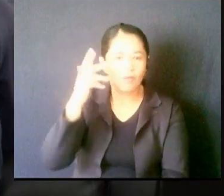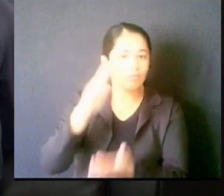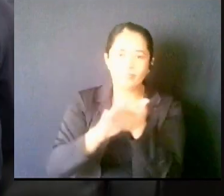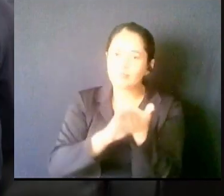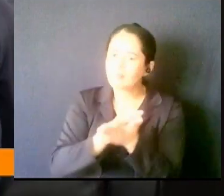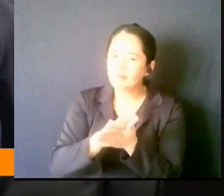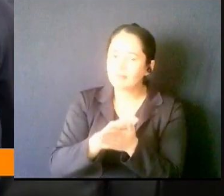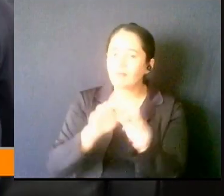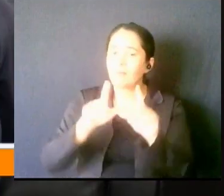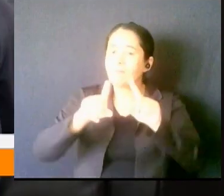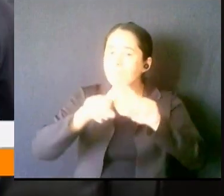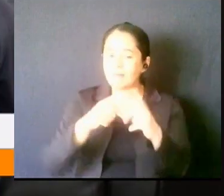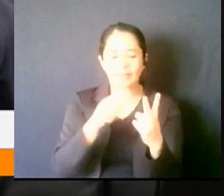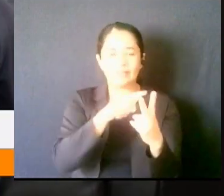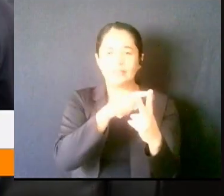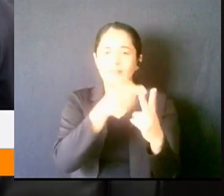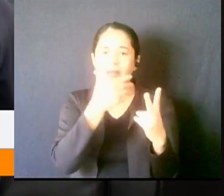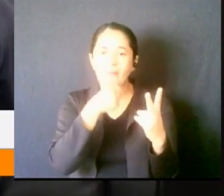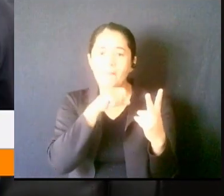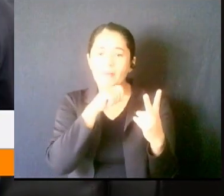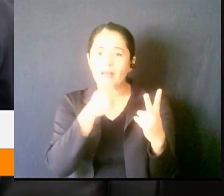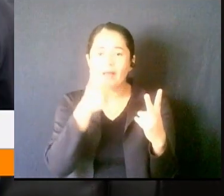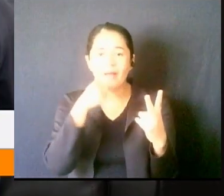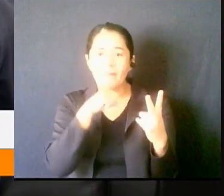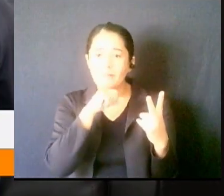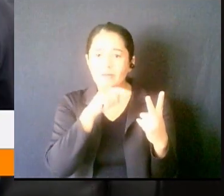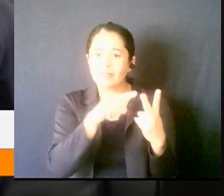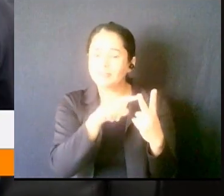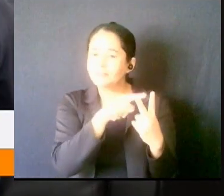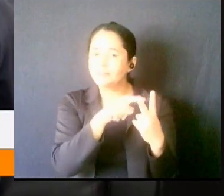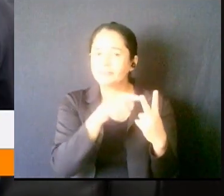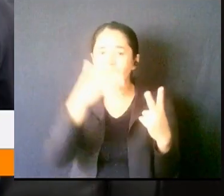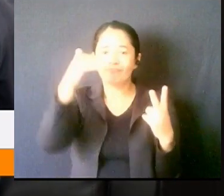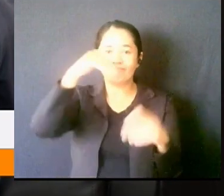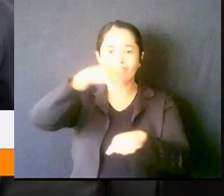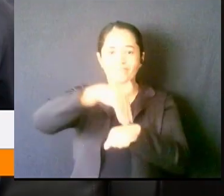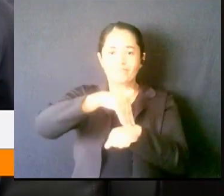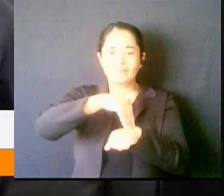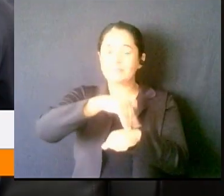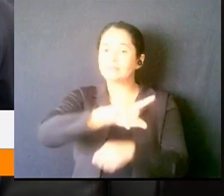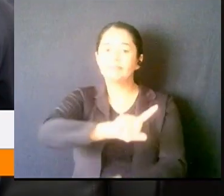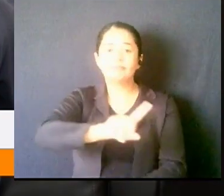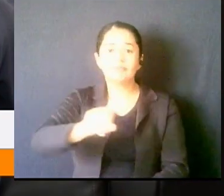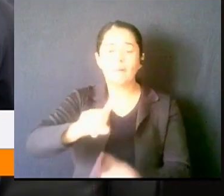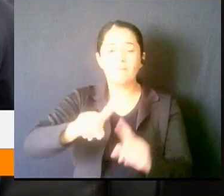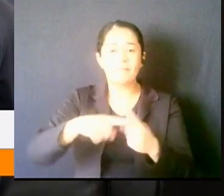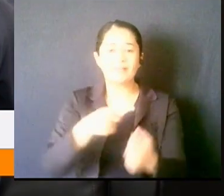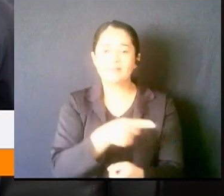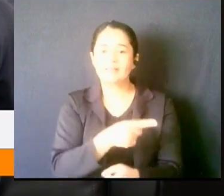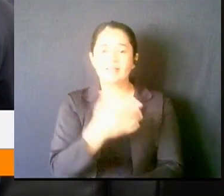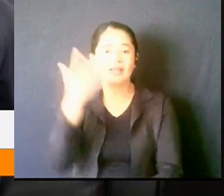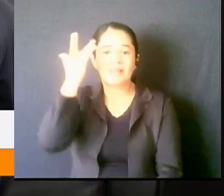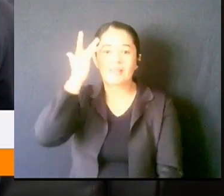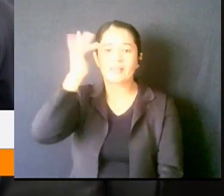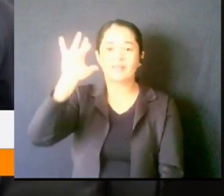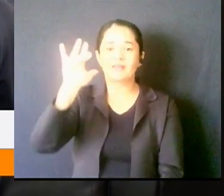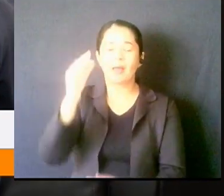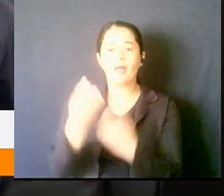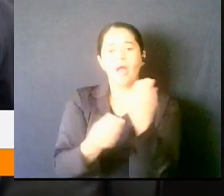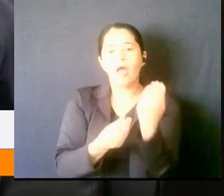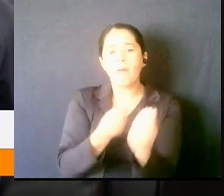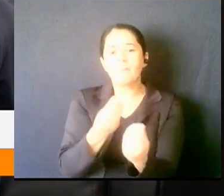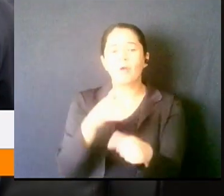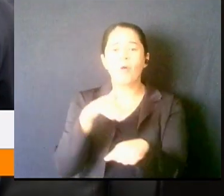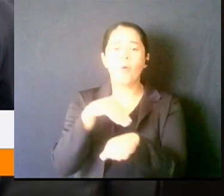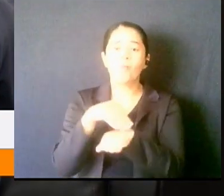porque muitos pais não tiveram acesso a essa conversa, não sabem também como falar sobre isso. É um assunto delicado, Delicado, né? Você tem que